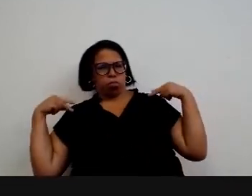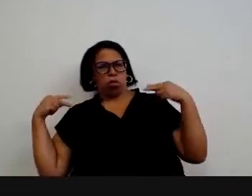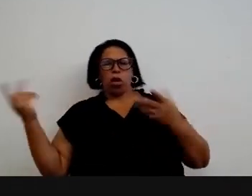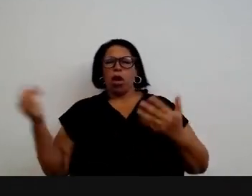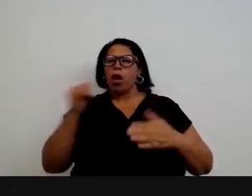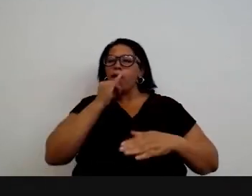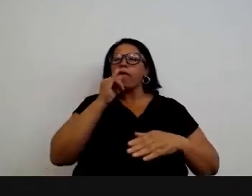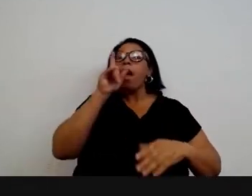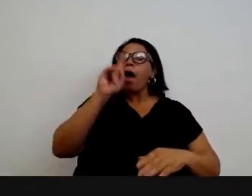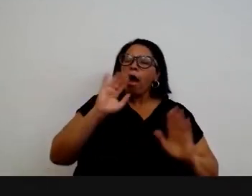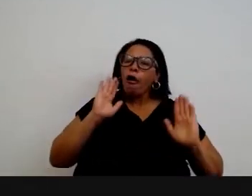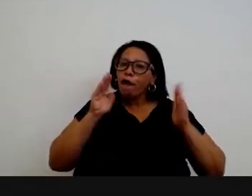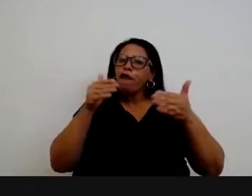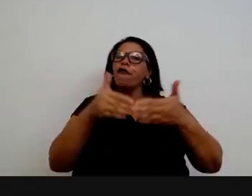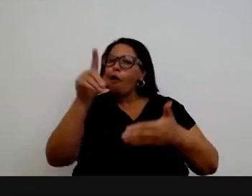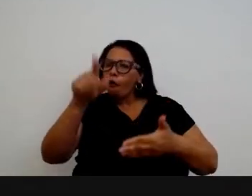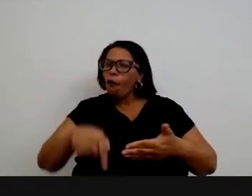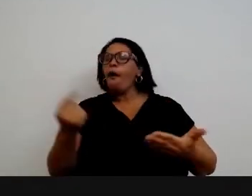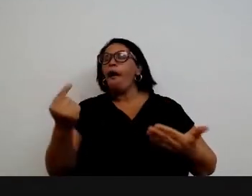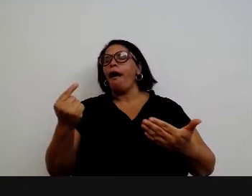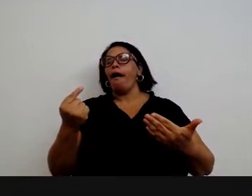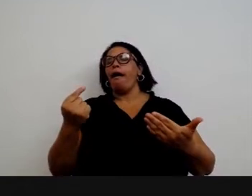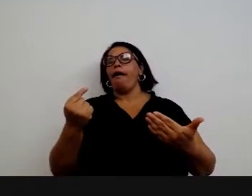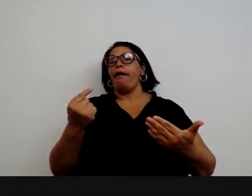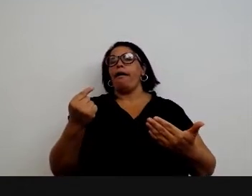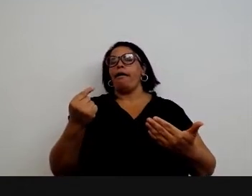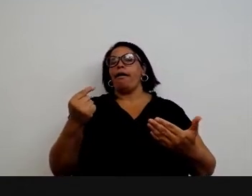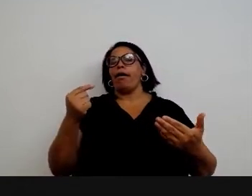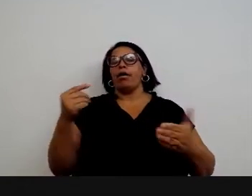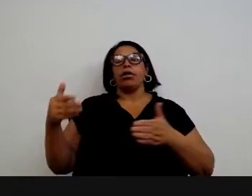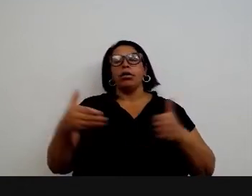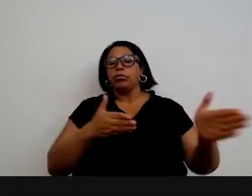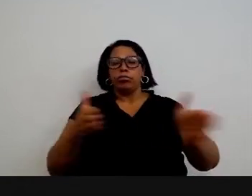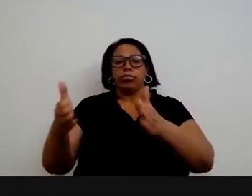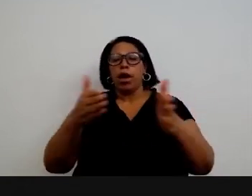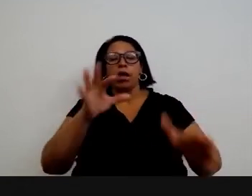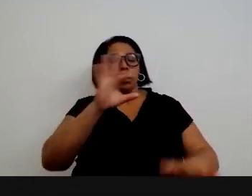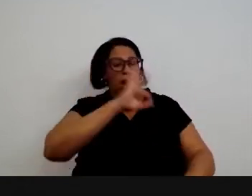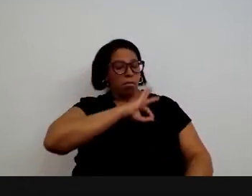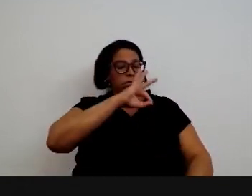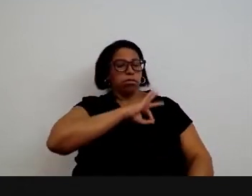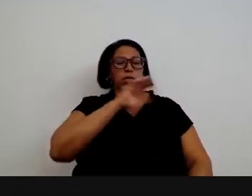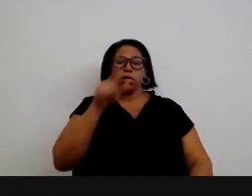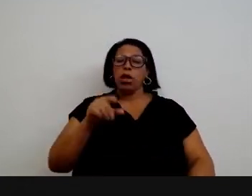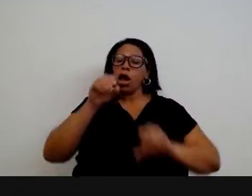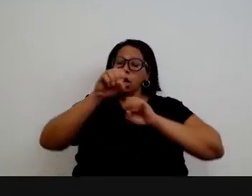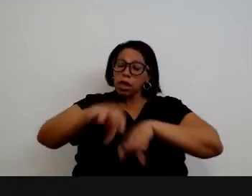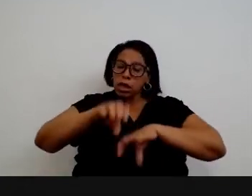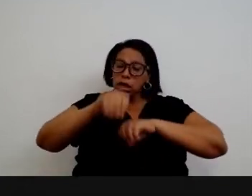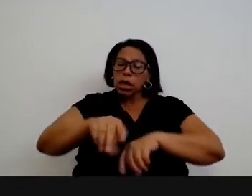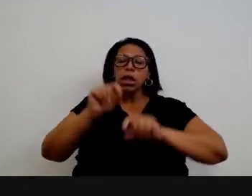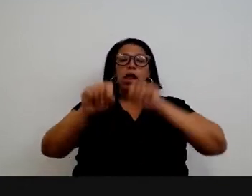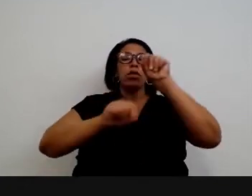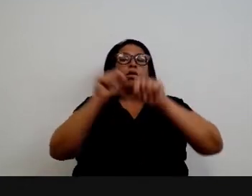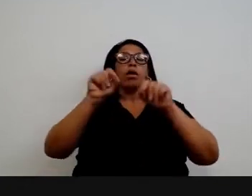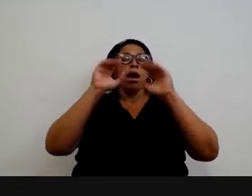dizer, dentro de um quartel, dentro de uma unidade da polícia. Eles ali